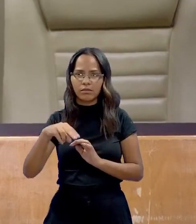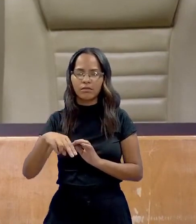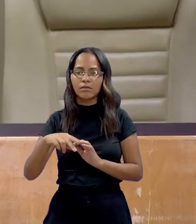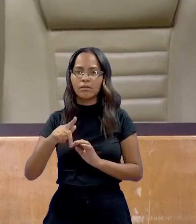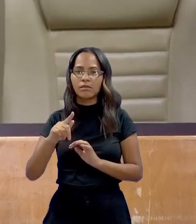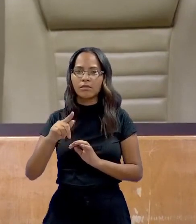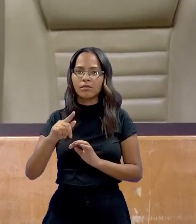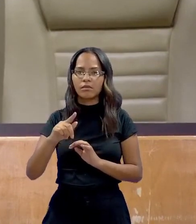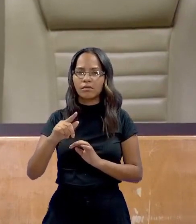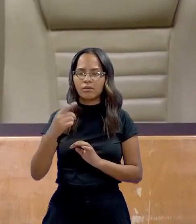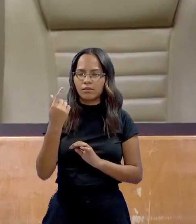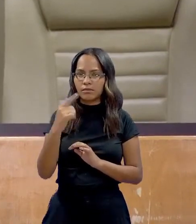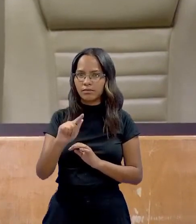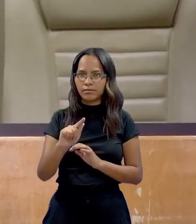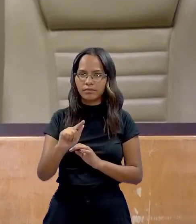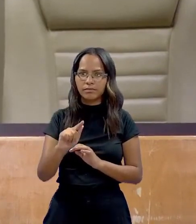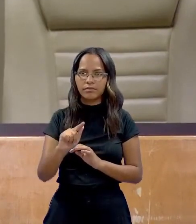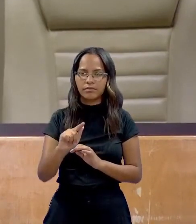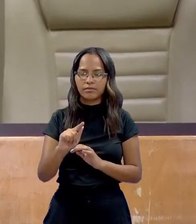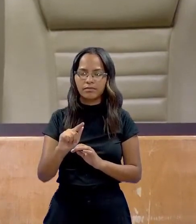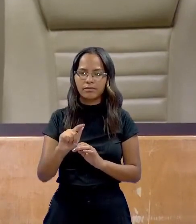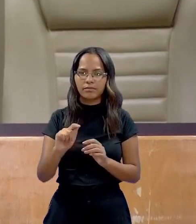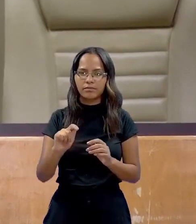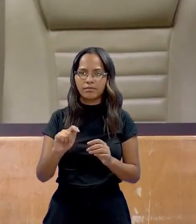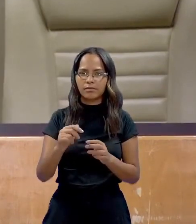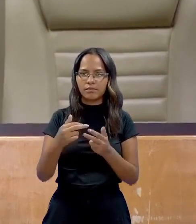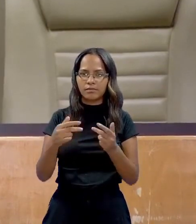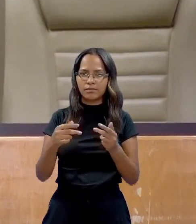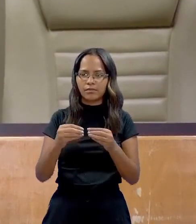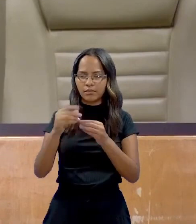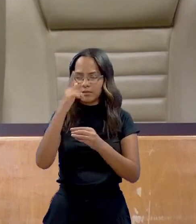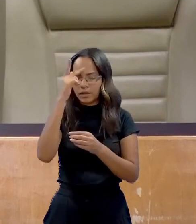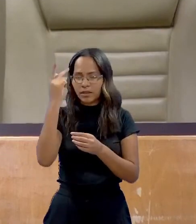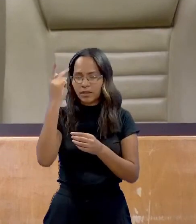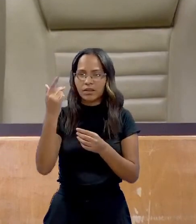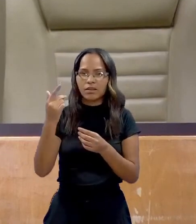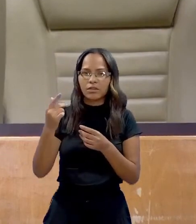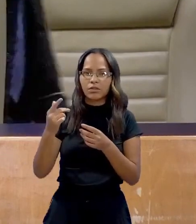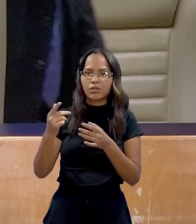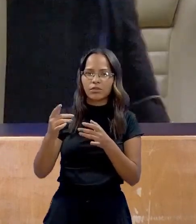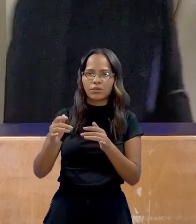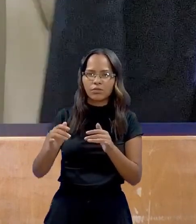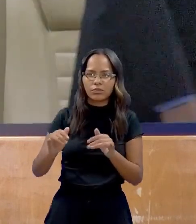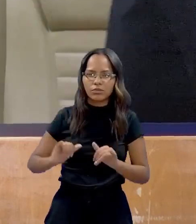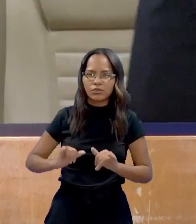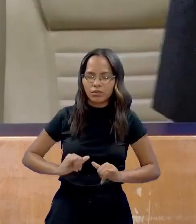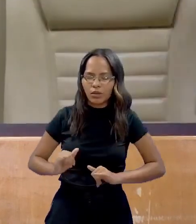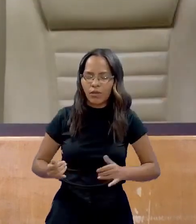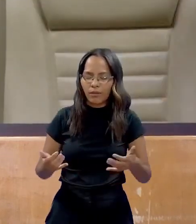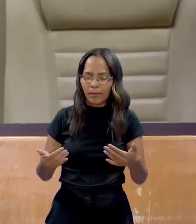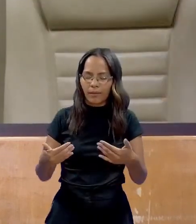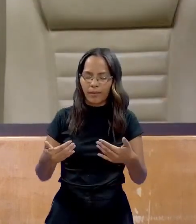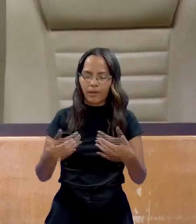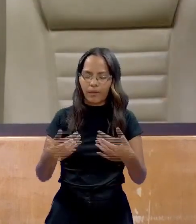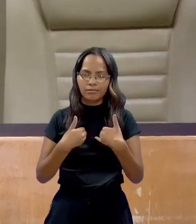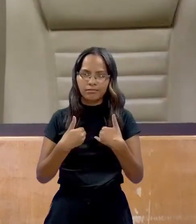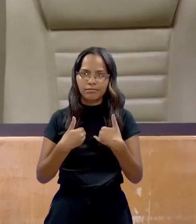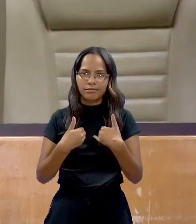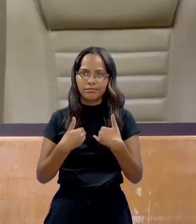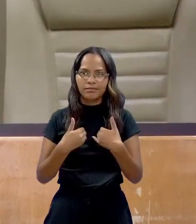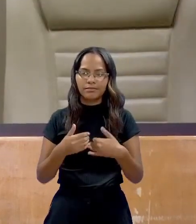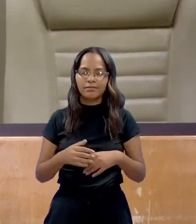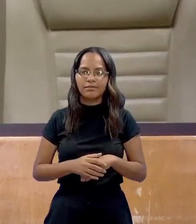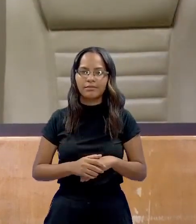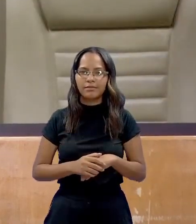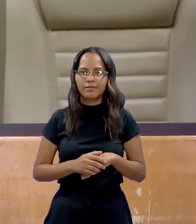fone atribuído para pessoas com transtorno de aspecto autista. Projeto de resolução